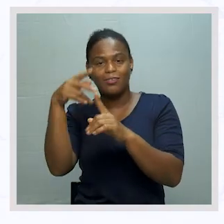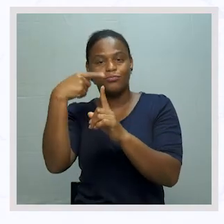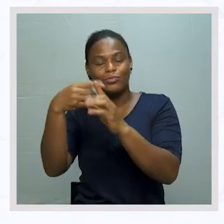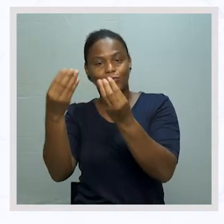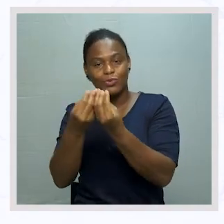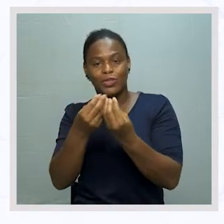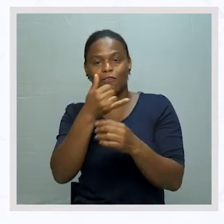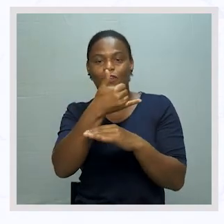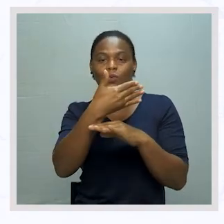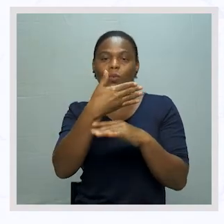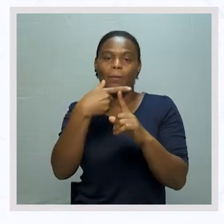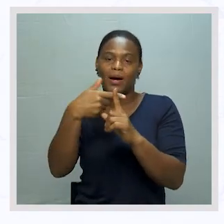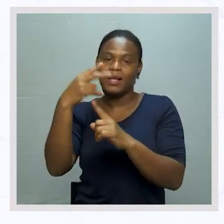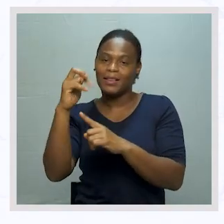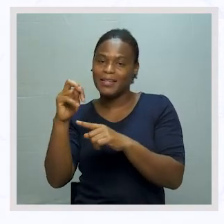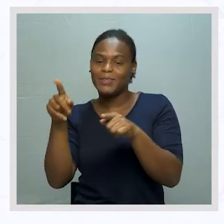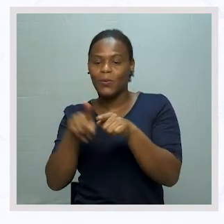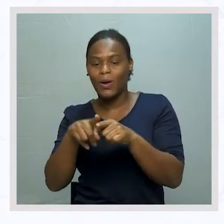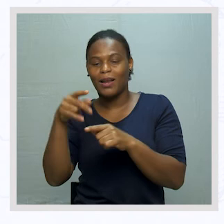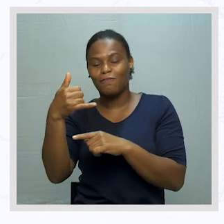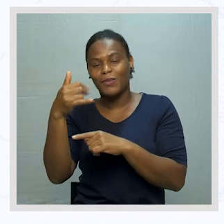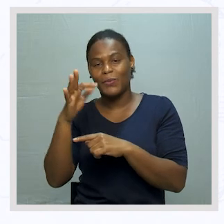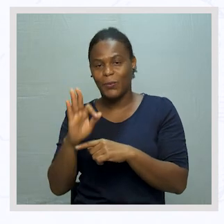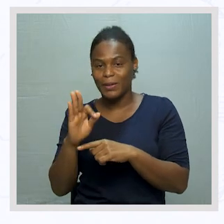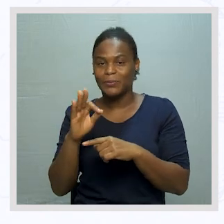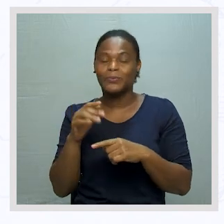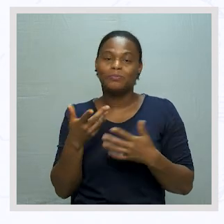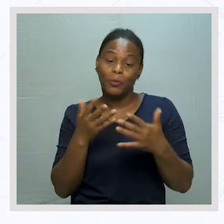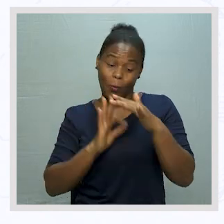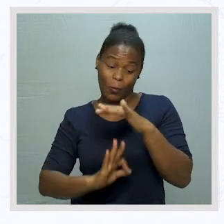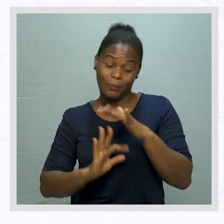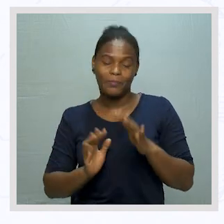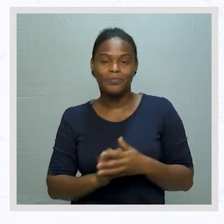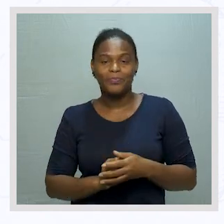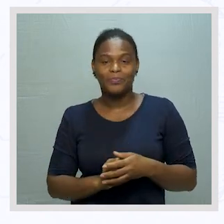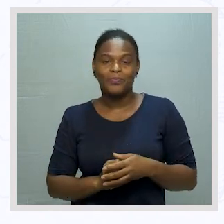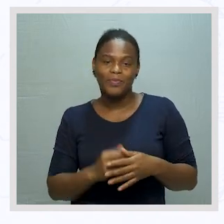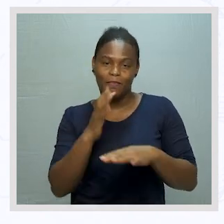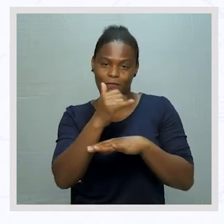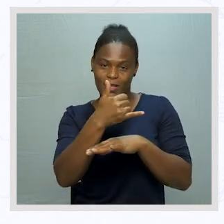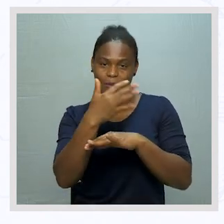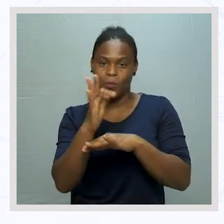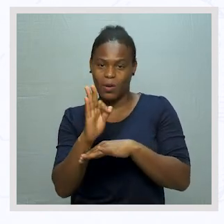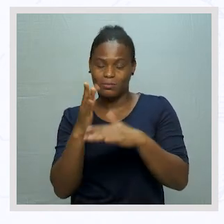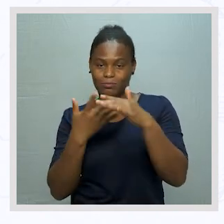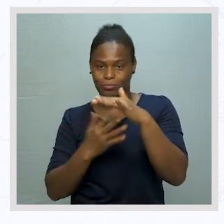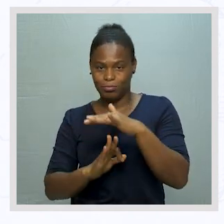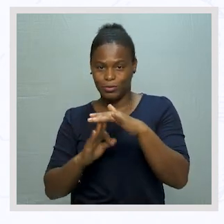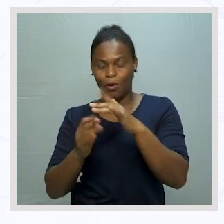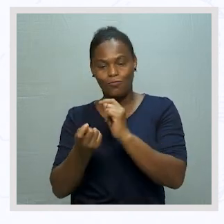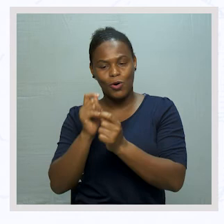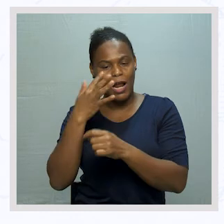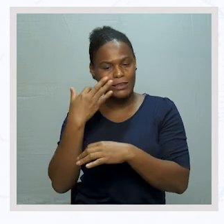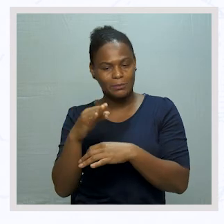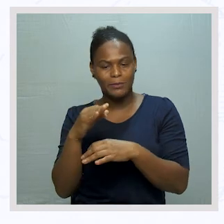numeradores. 21 mais 3 igual a 24. Então, temos 24/4, que